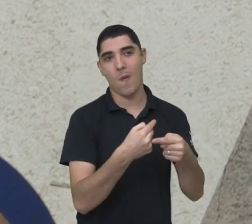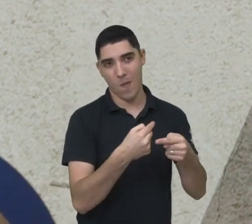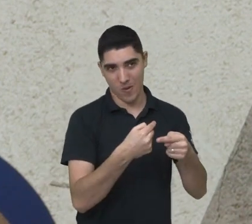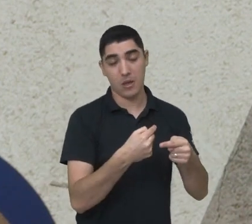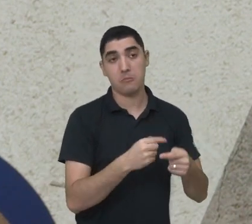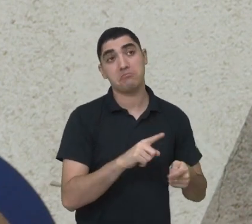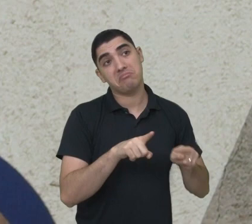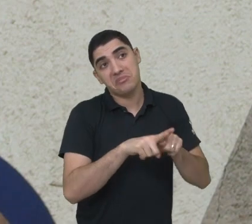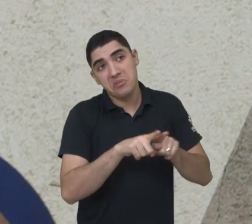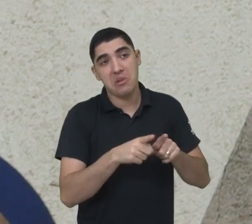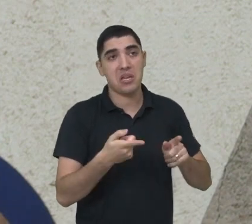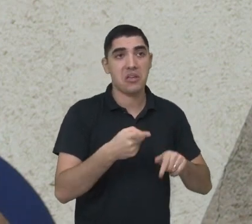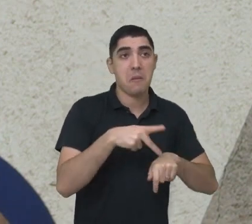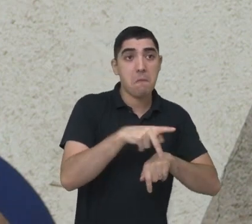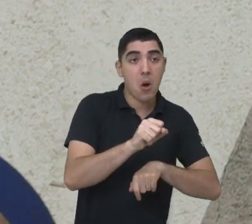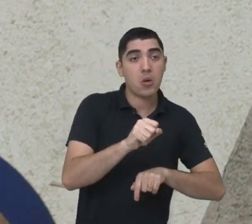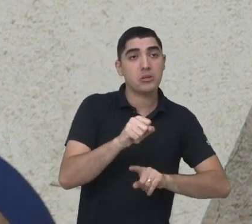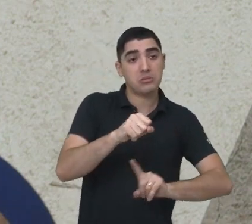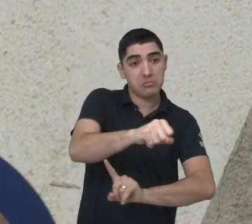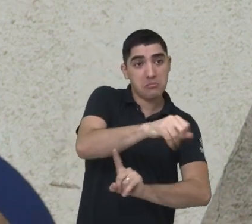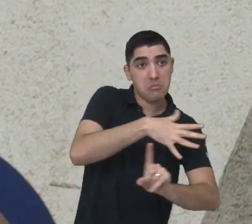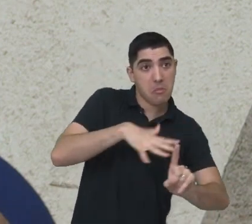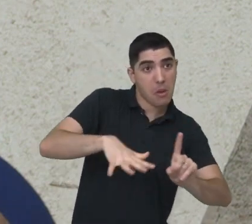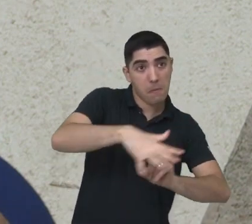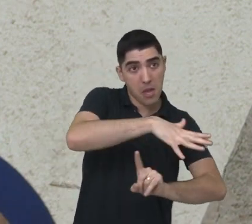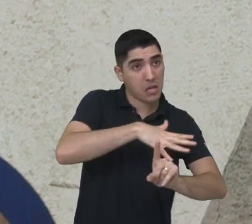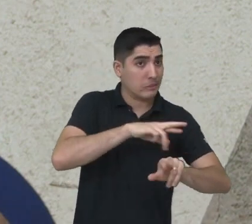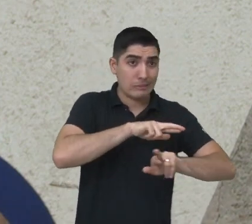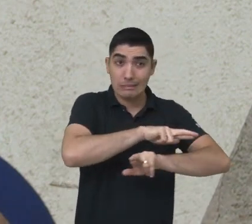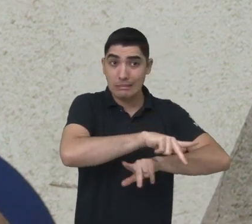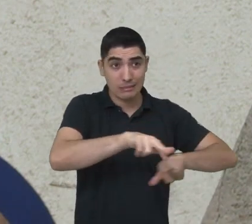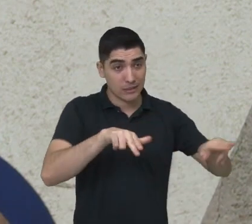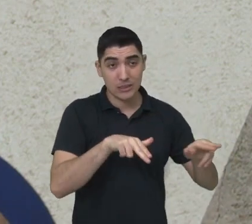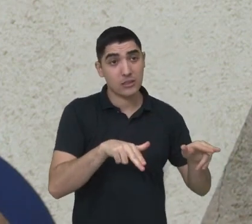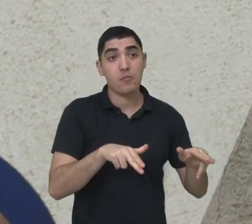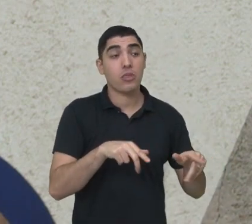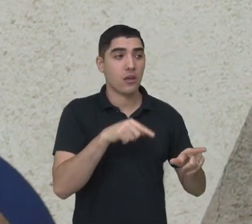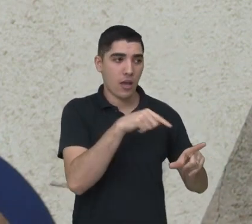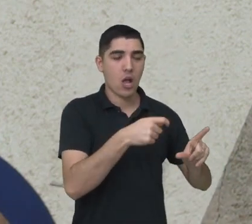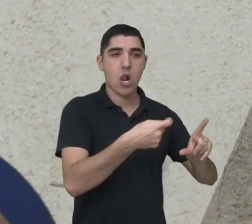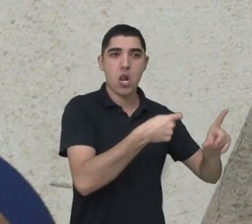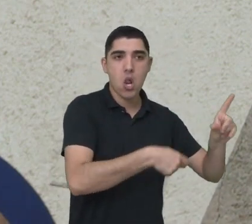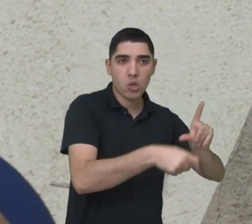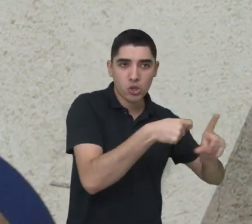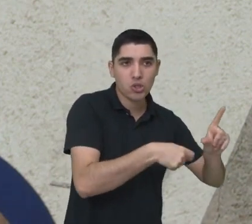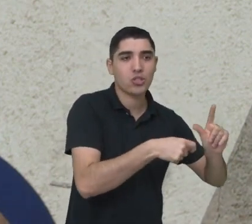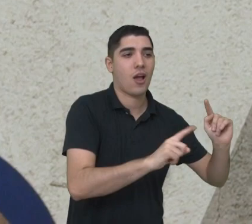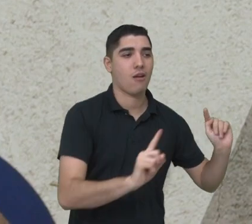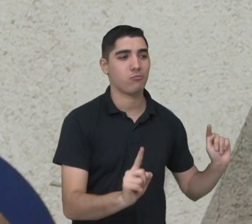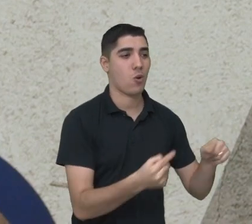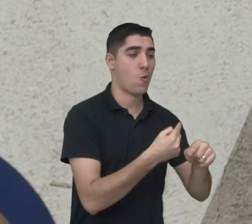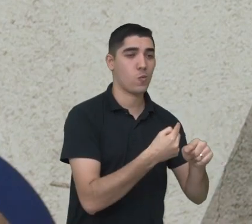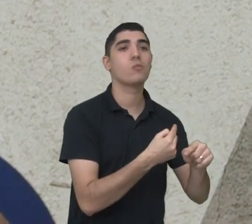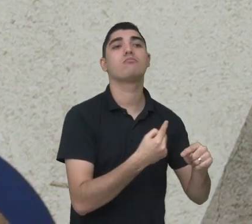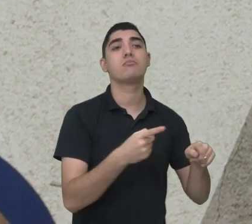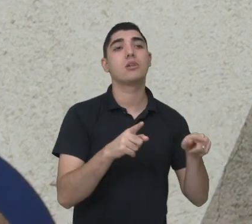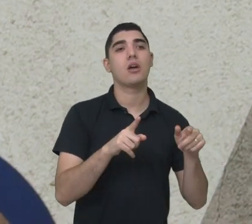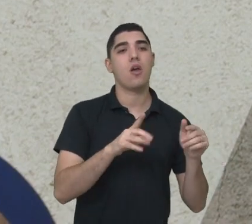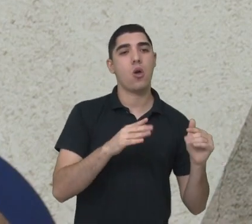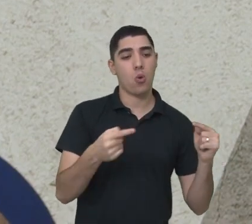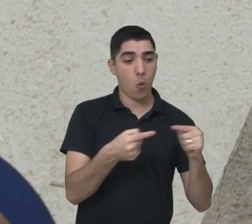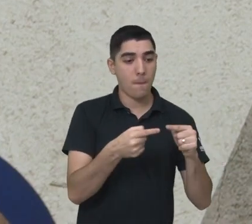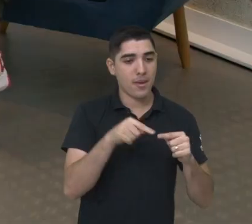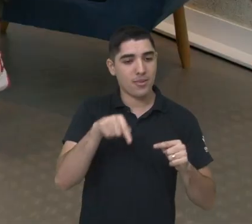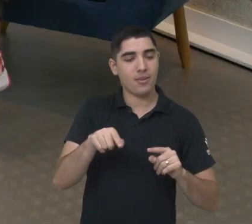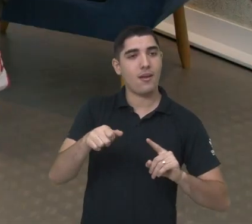questão do meio ambiente, né? Essa questão está muito ligada hoje nessa questão da logística reversa e a questão